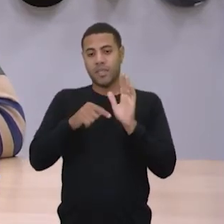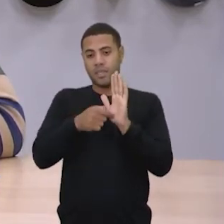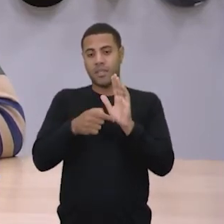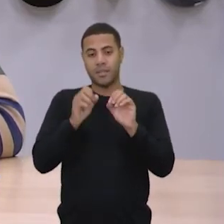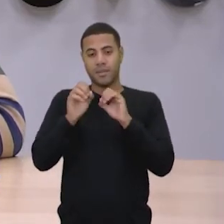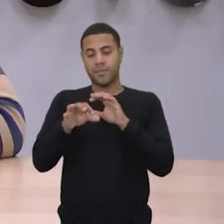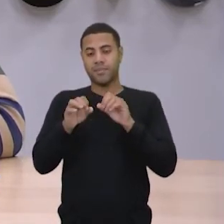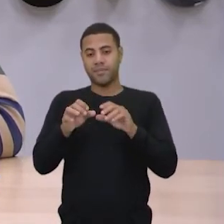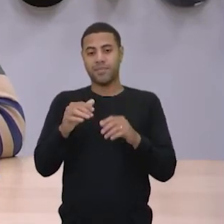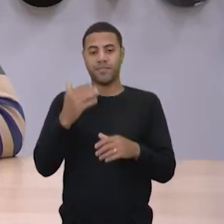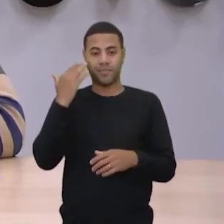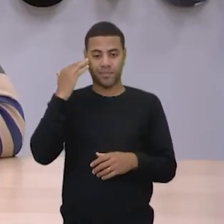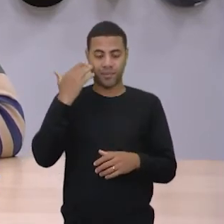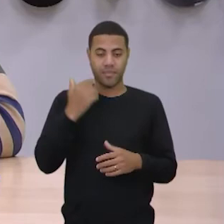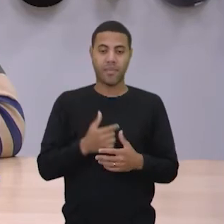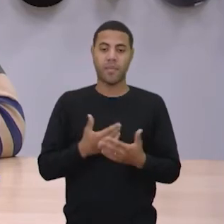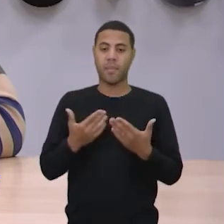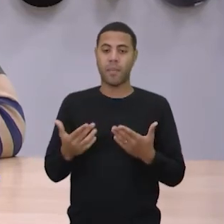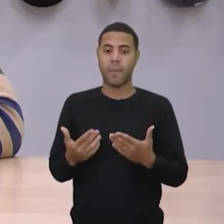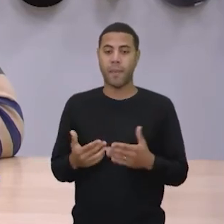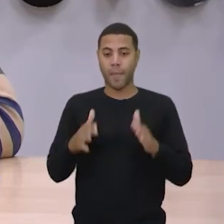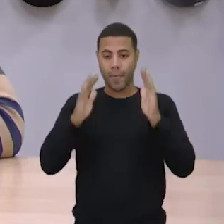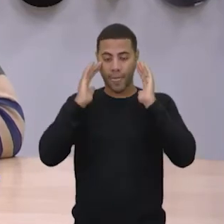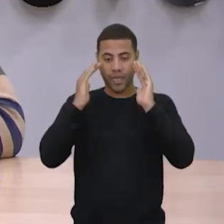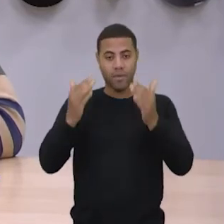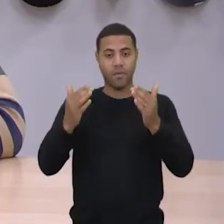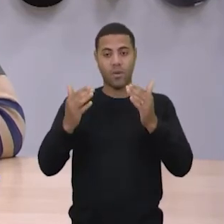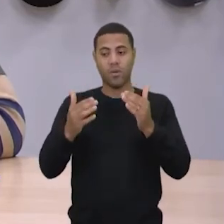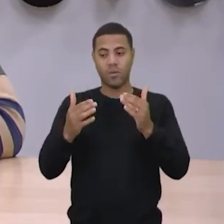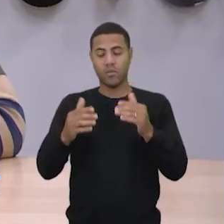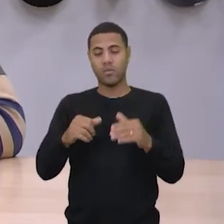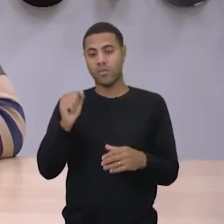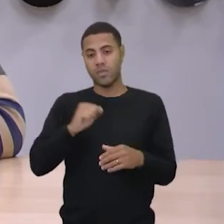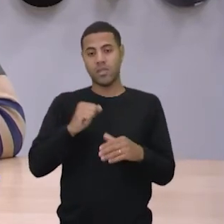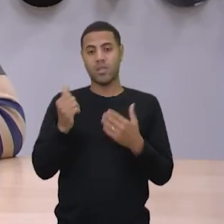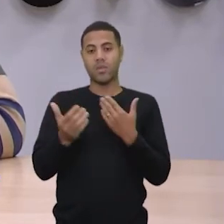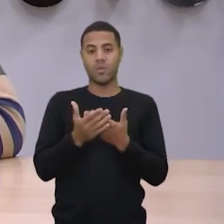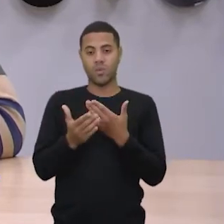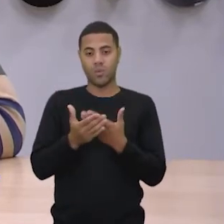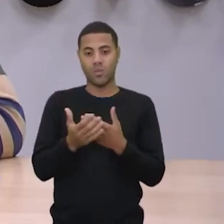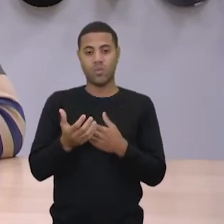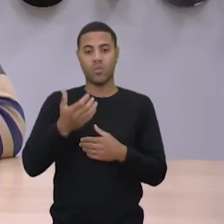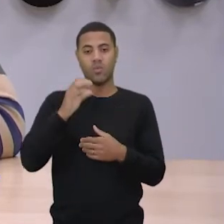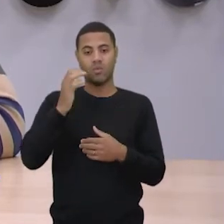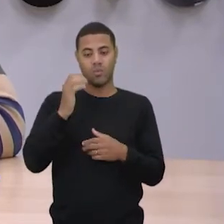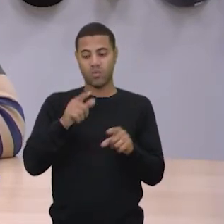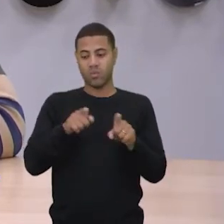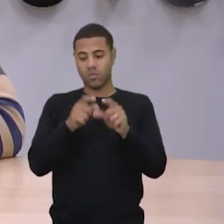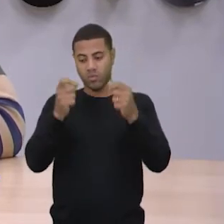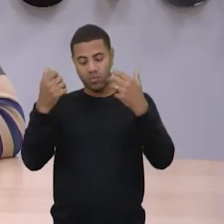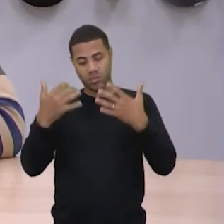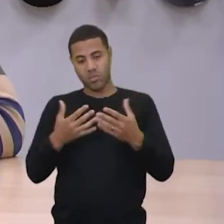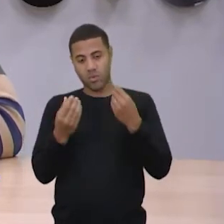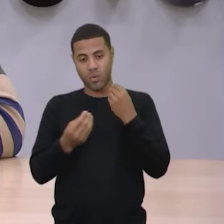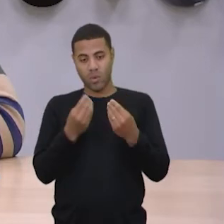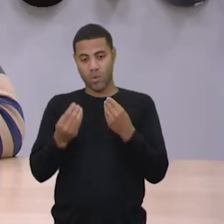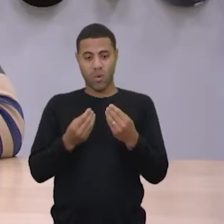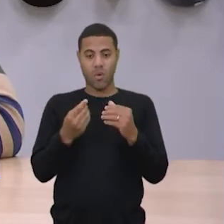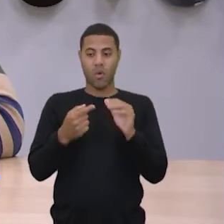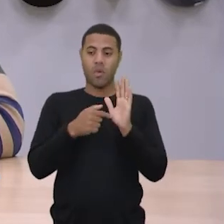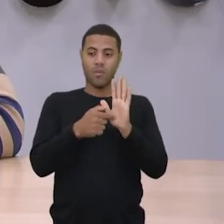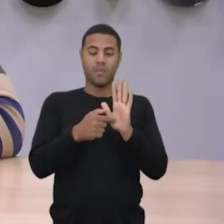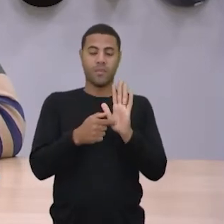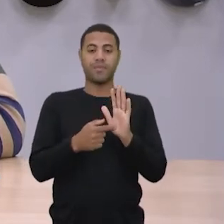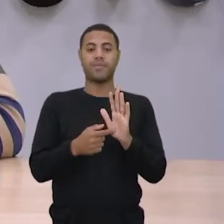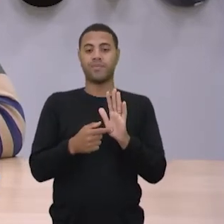vocês, tá? Então, eu estou focando bastante aí no estudo científico, né? Falando de cientistas, né?